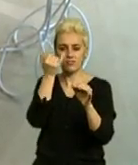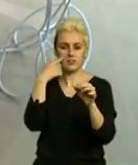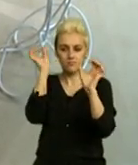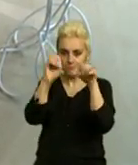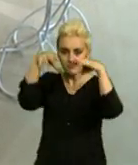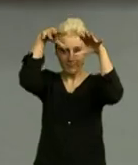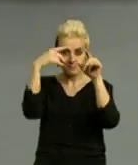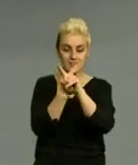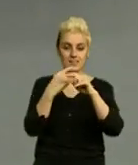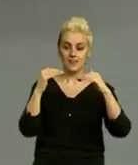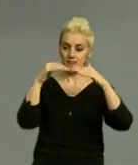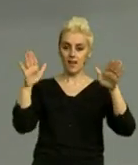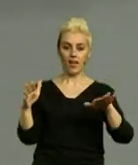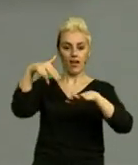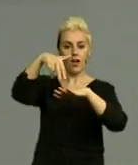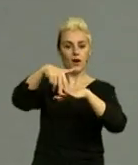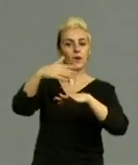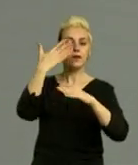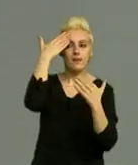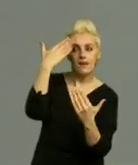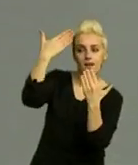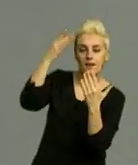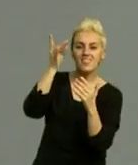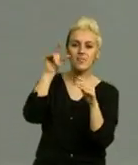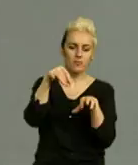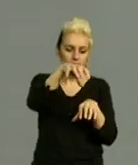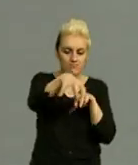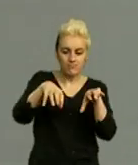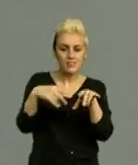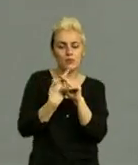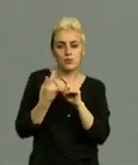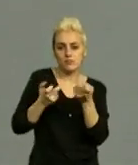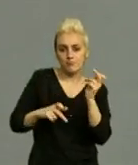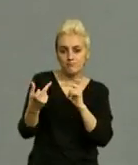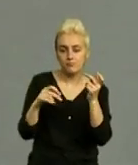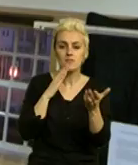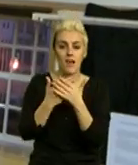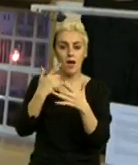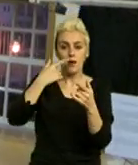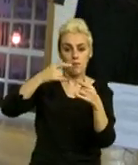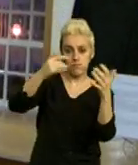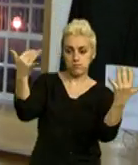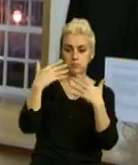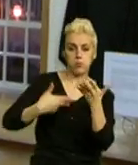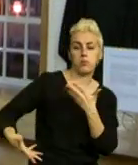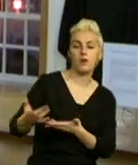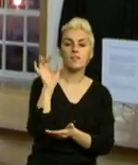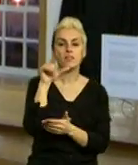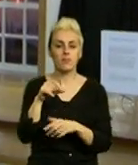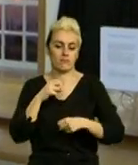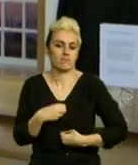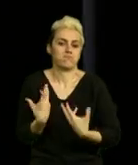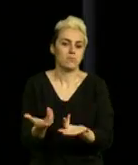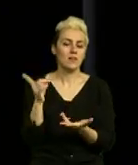aparições, altares, instalações que interagiam com o público. Tivemos performances, tivemos leitura de